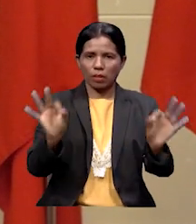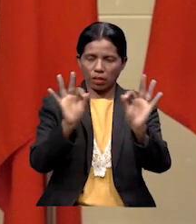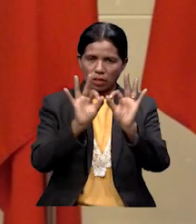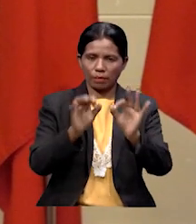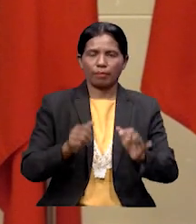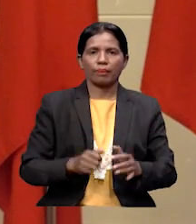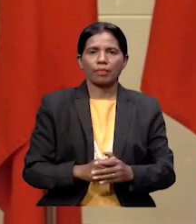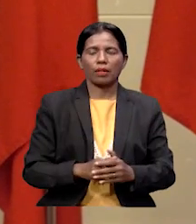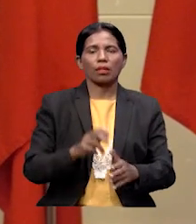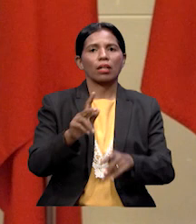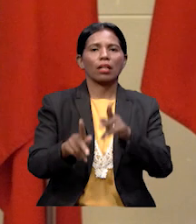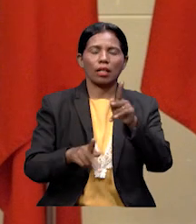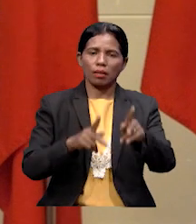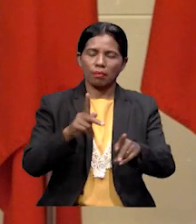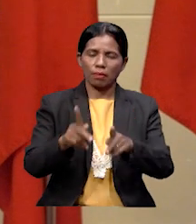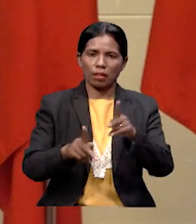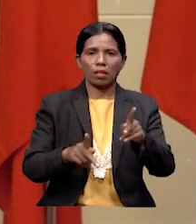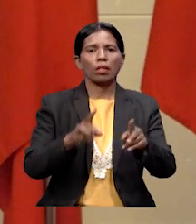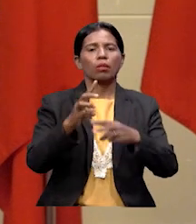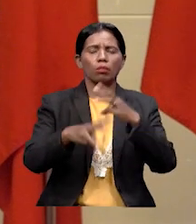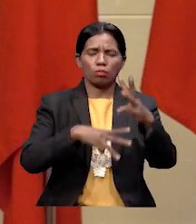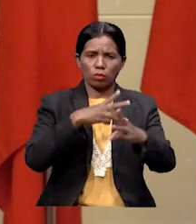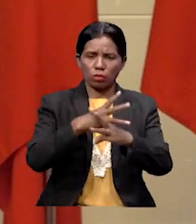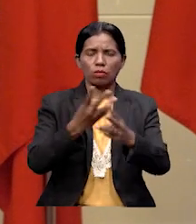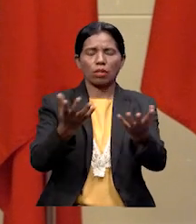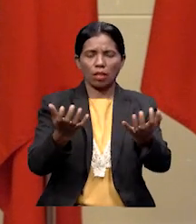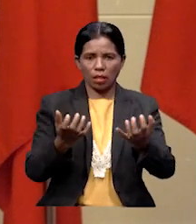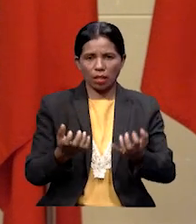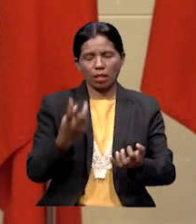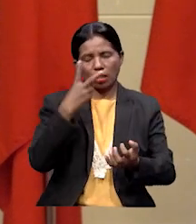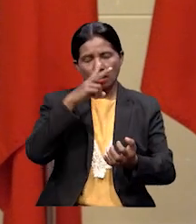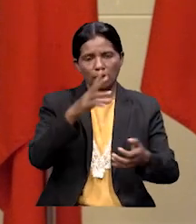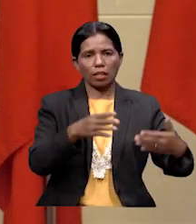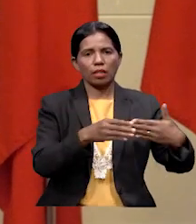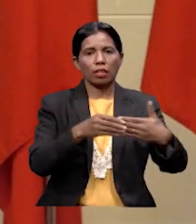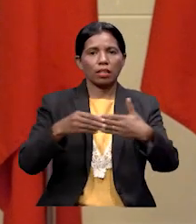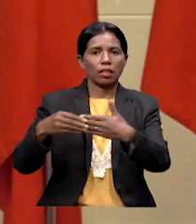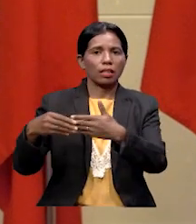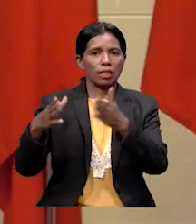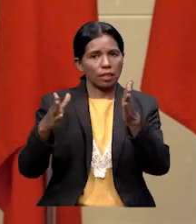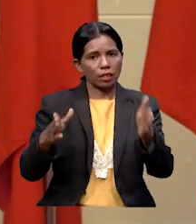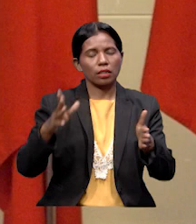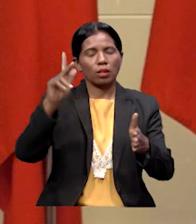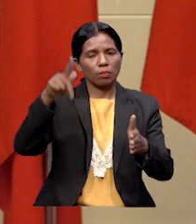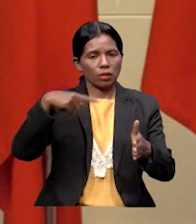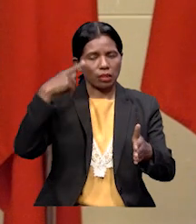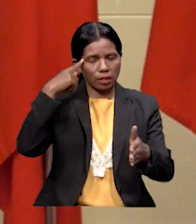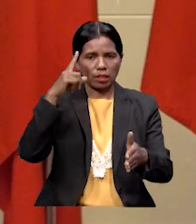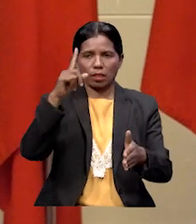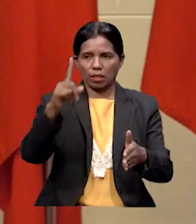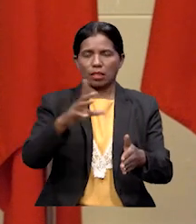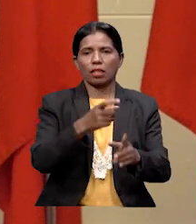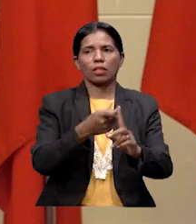Povo, mundo, hakarakare, liderança política ida, que sai legitimado